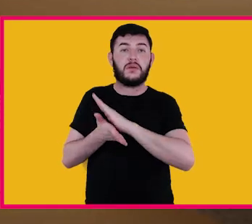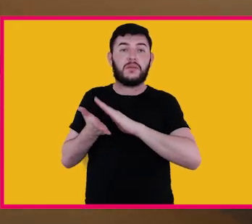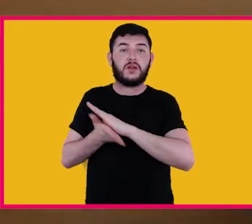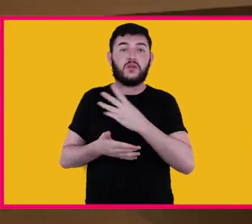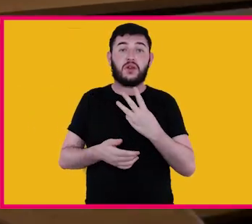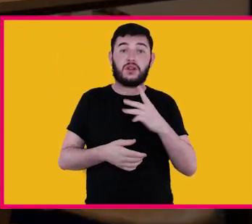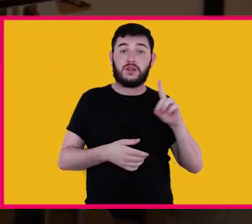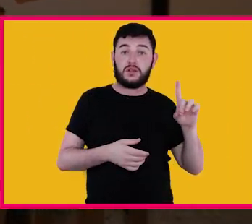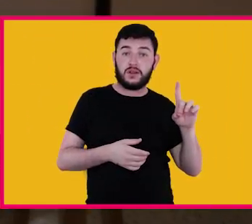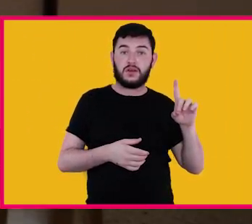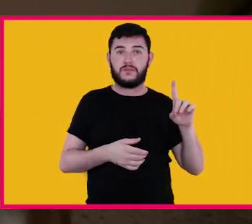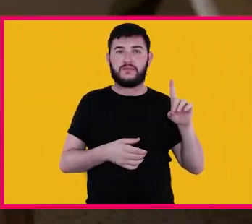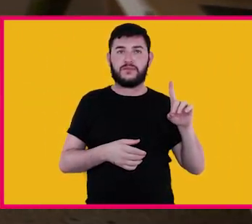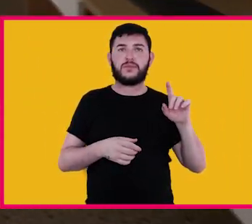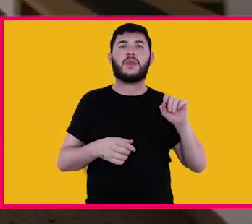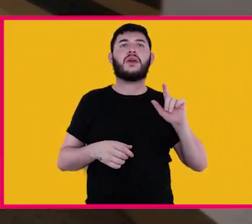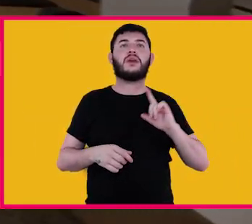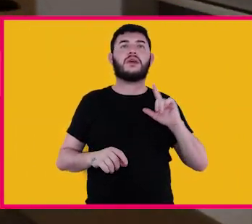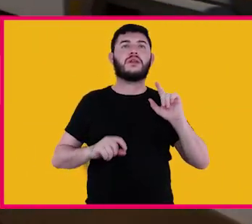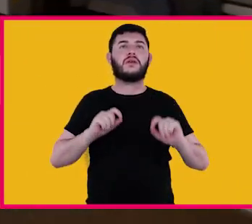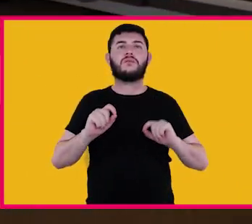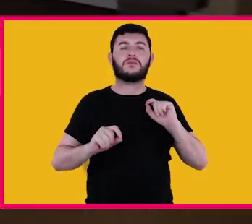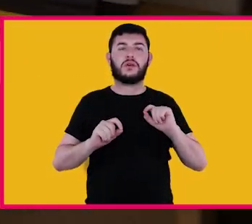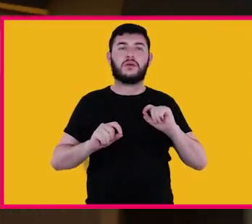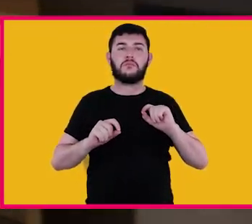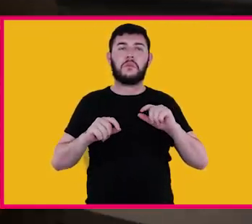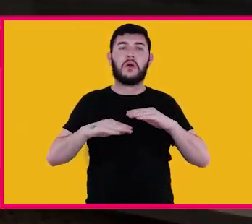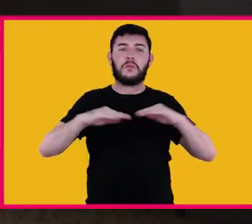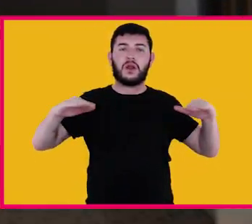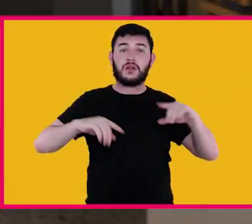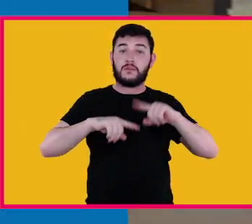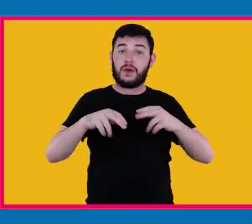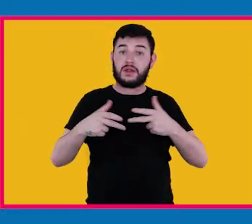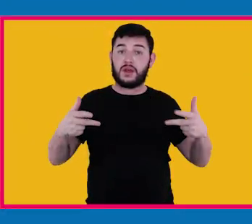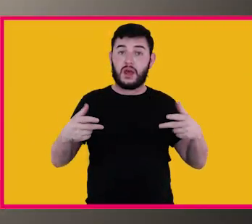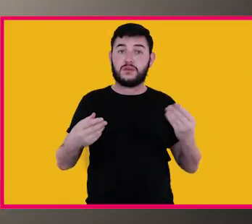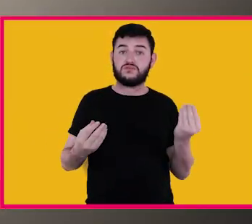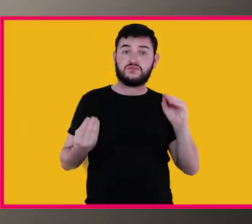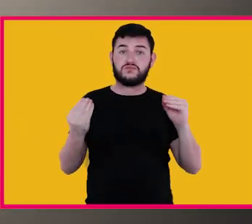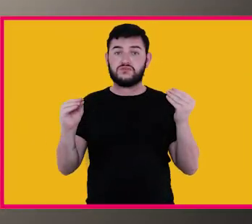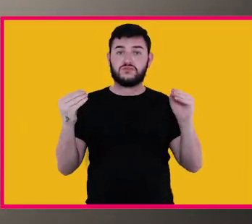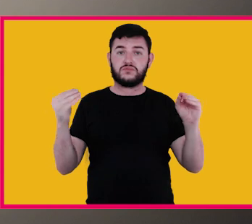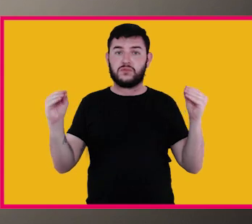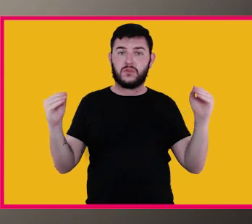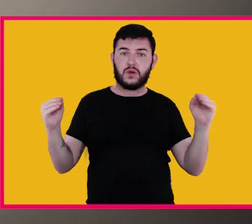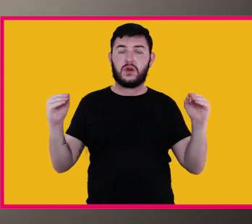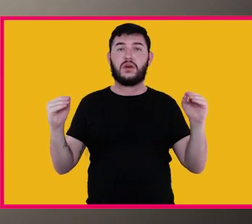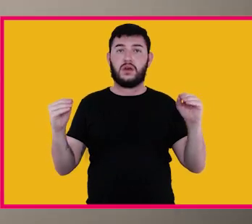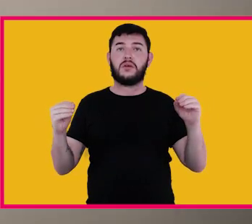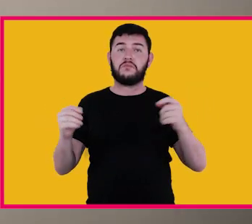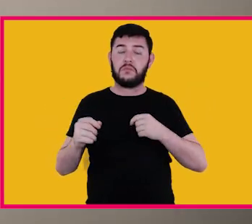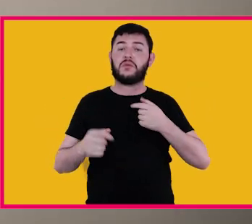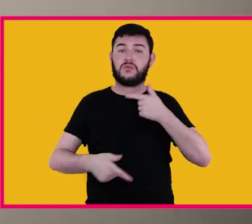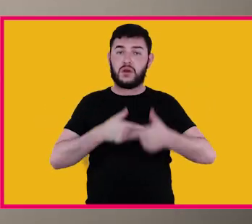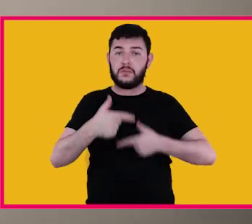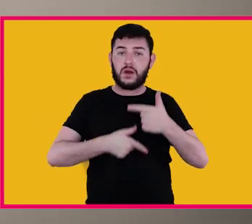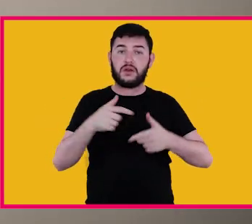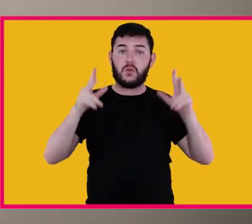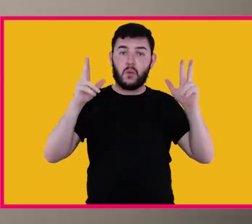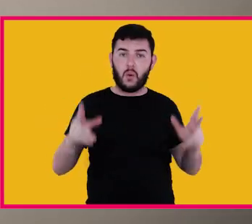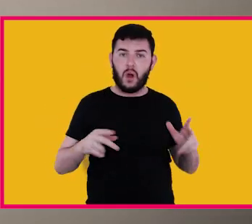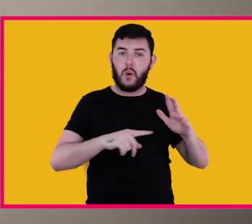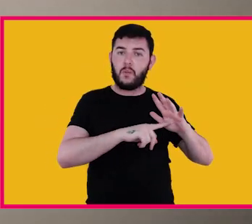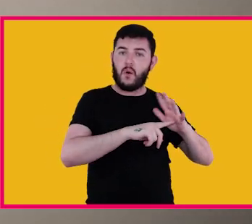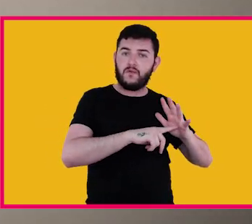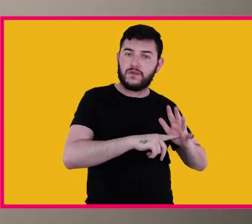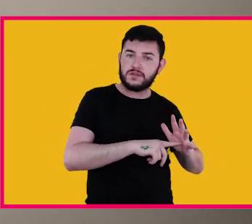guardar materiais e projetos, além de um sistema de ar comprimido e coleta de pó para maximizar o funcionamento do mesmo como oficina. O próximo módulo é chamado de